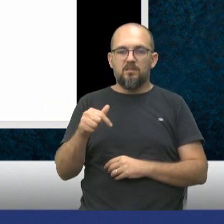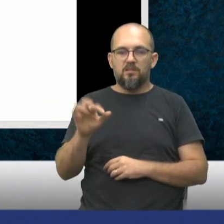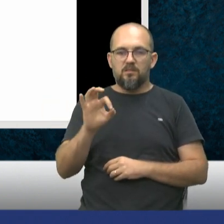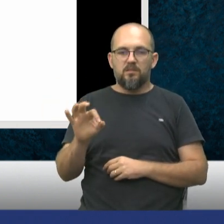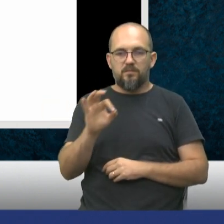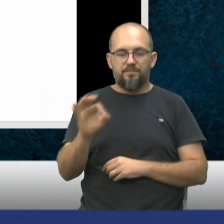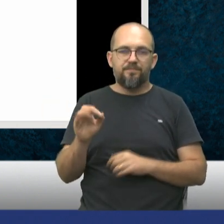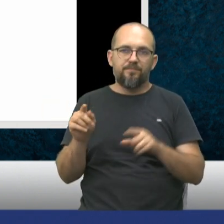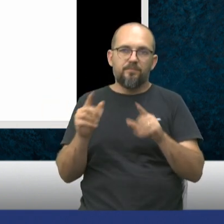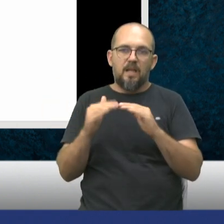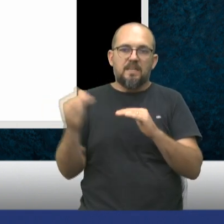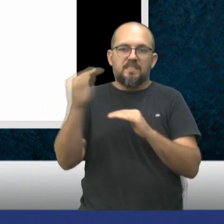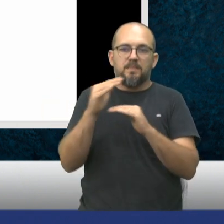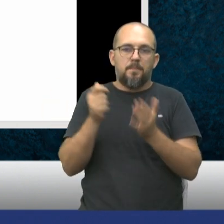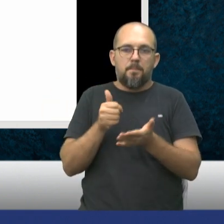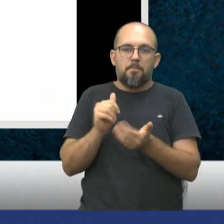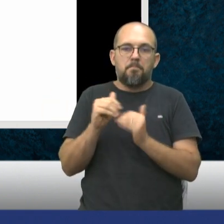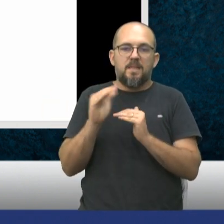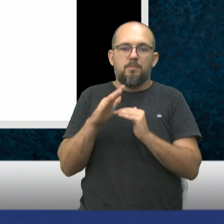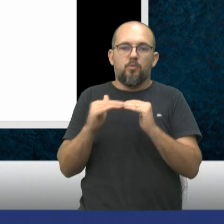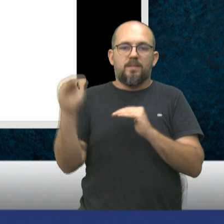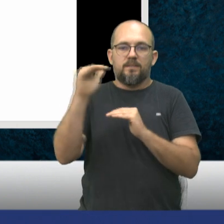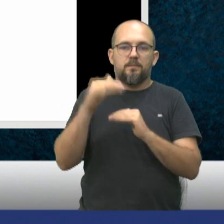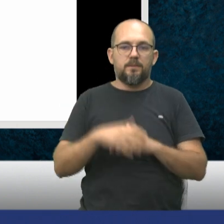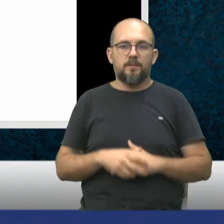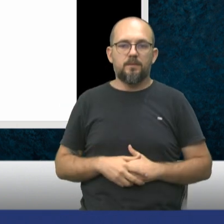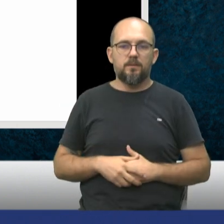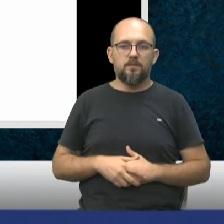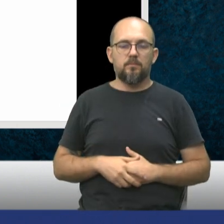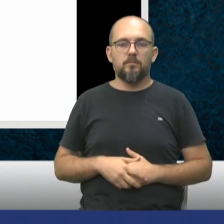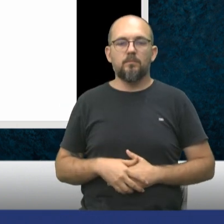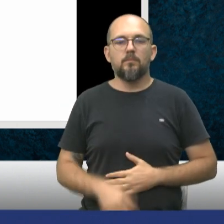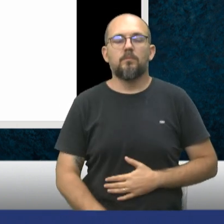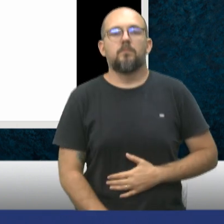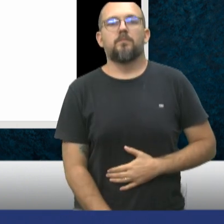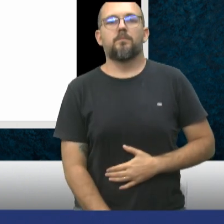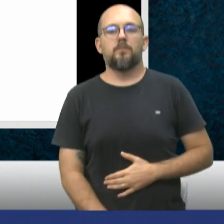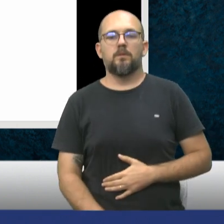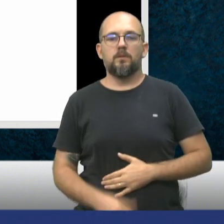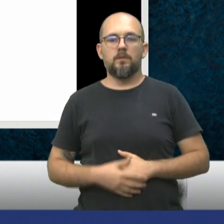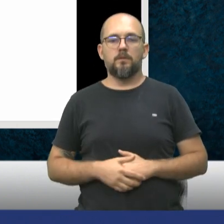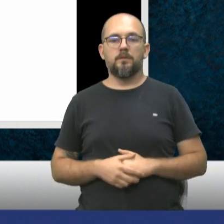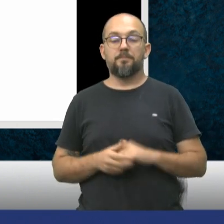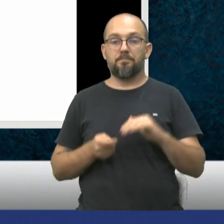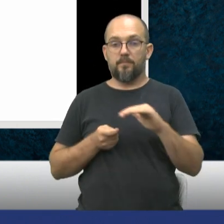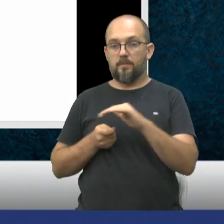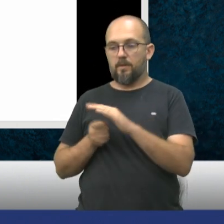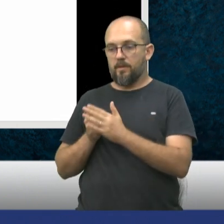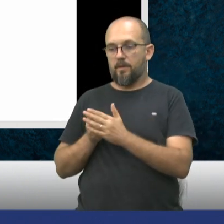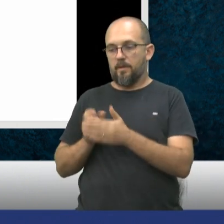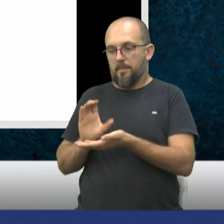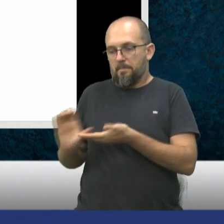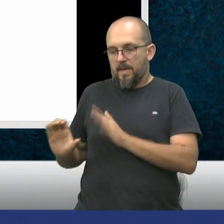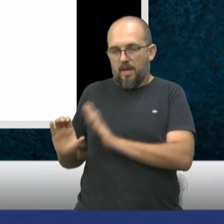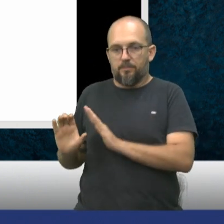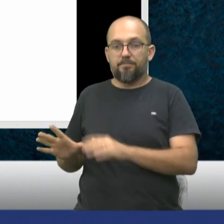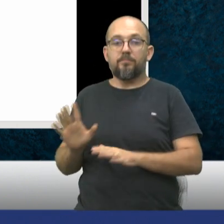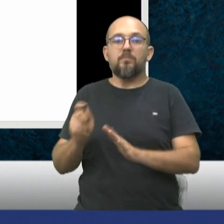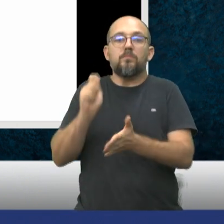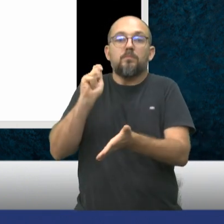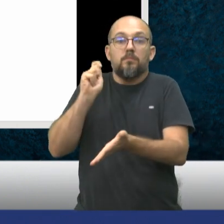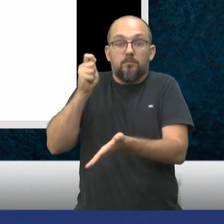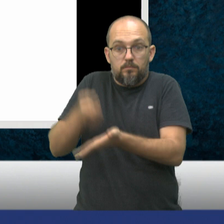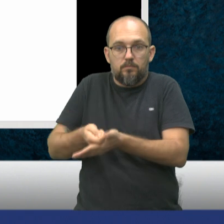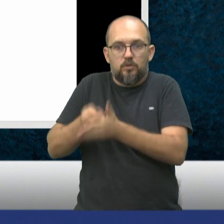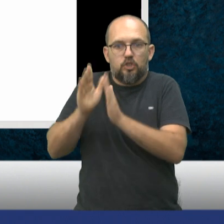42,17%, está bem acima do mínimo. E o empenhado e o liquidado, que o